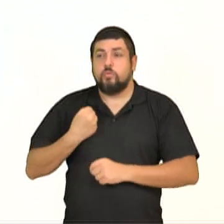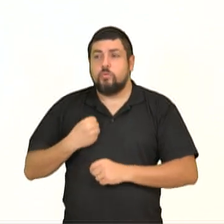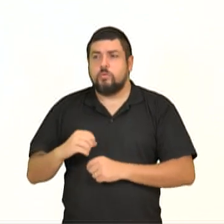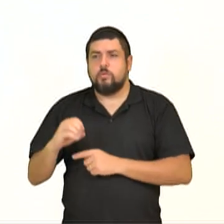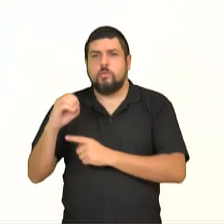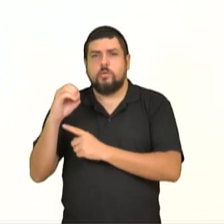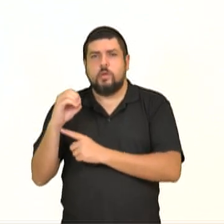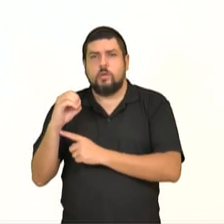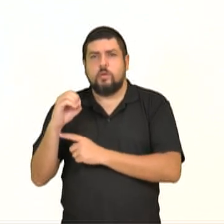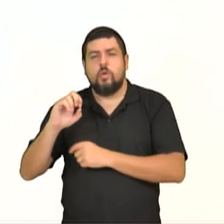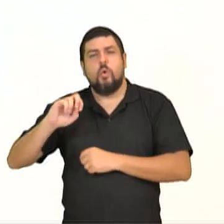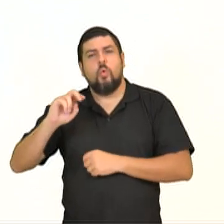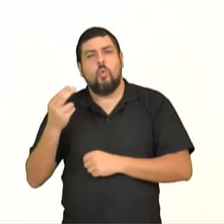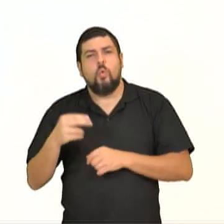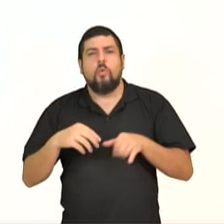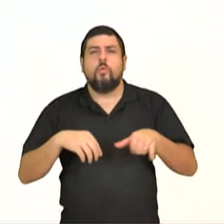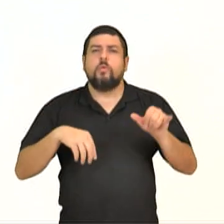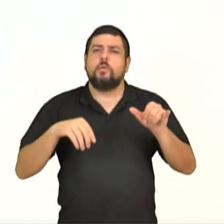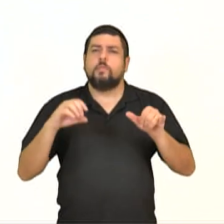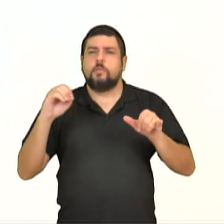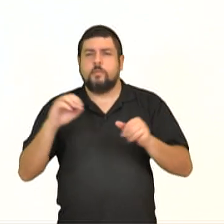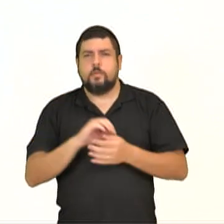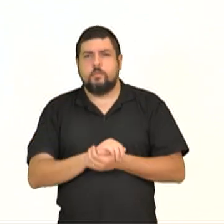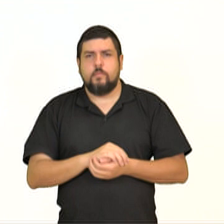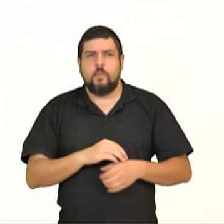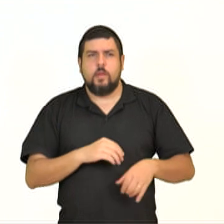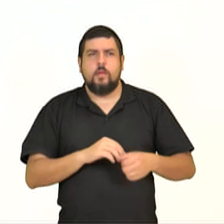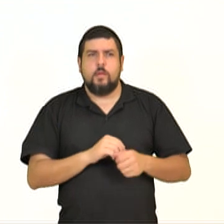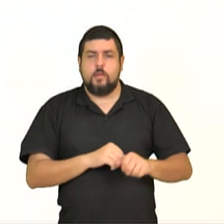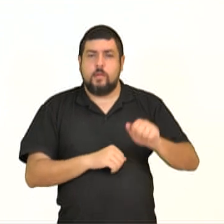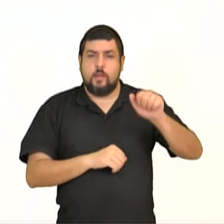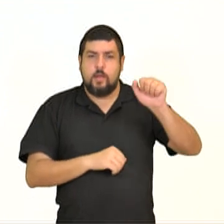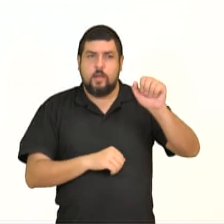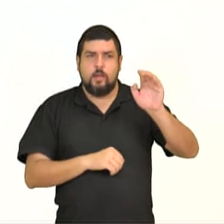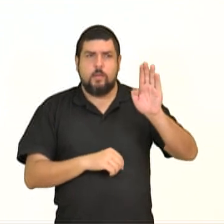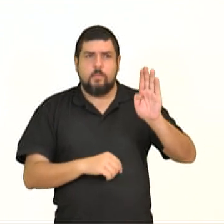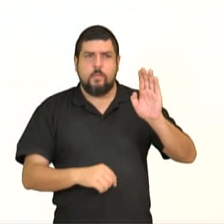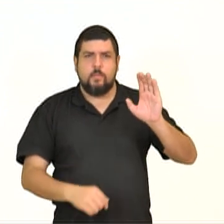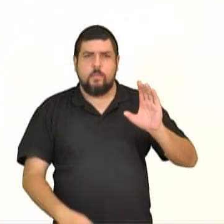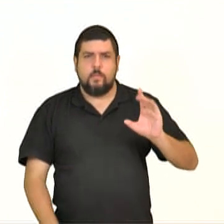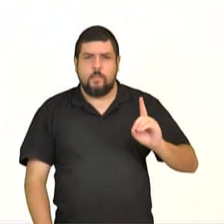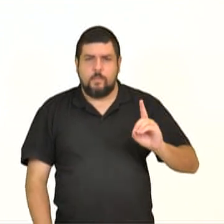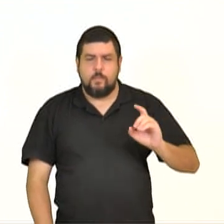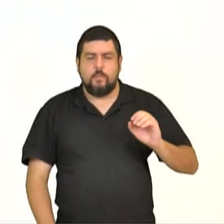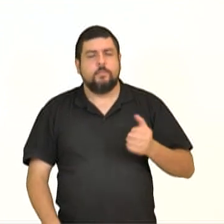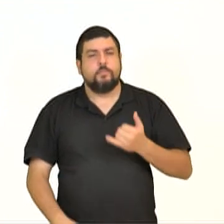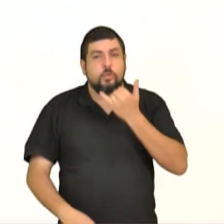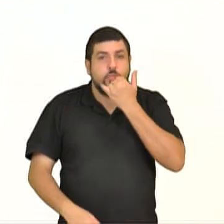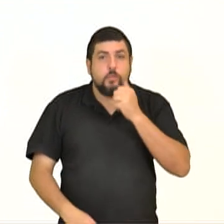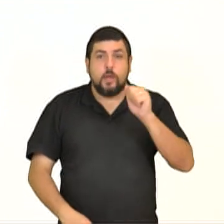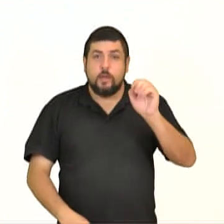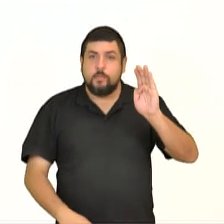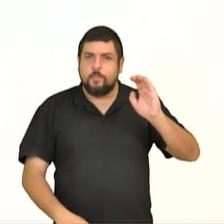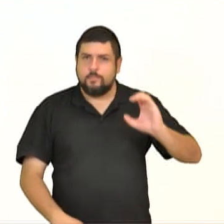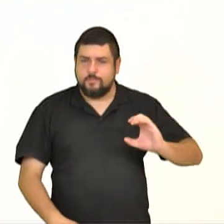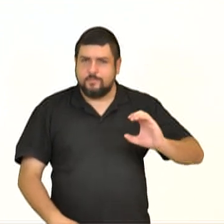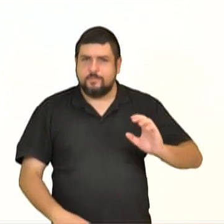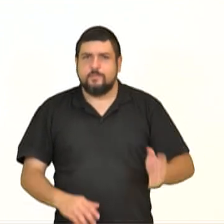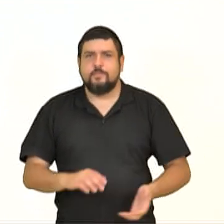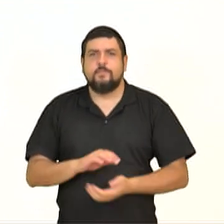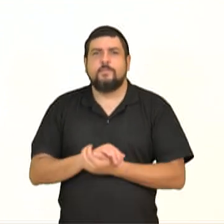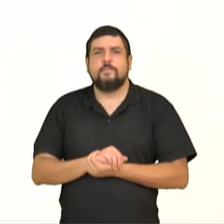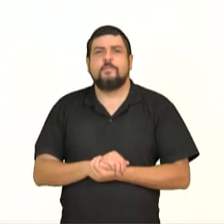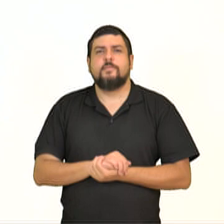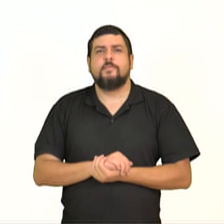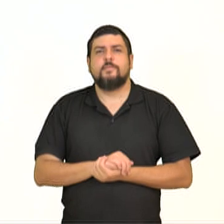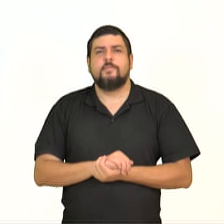tá? Então, temos lá a letra A, y igual a x ao quadrado mais 2x menos 3 e y igual a menos x ao